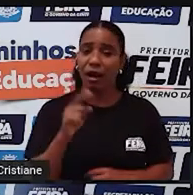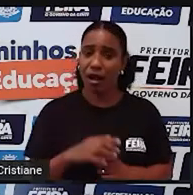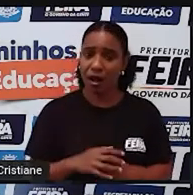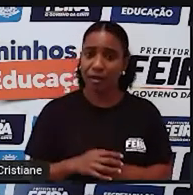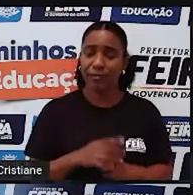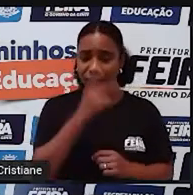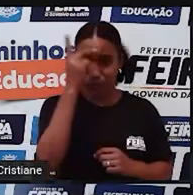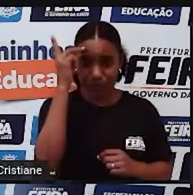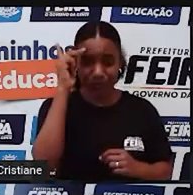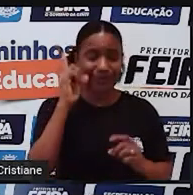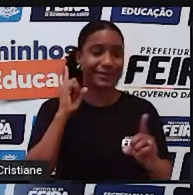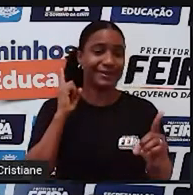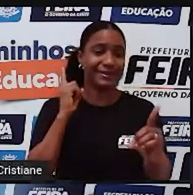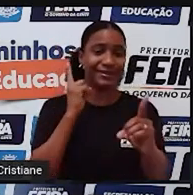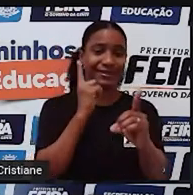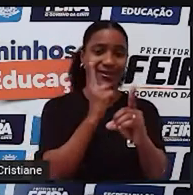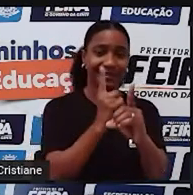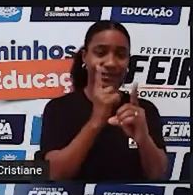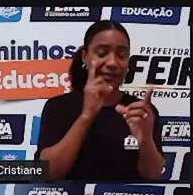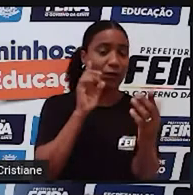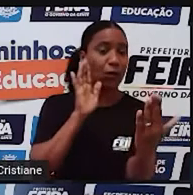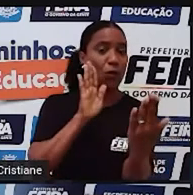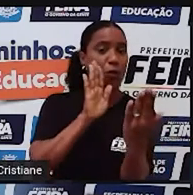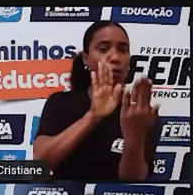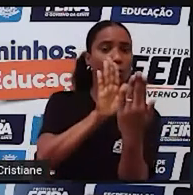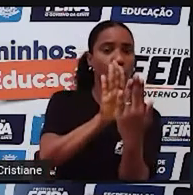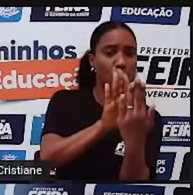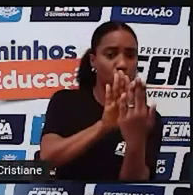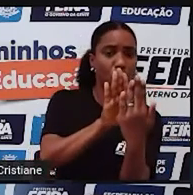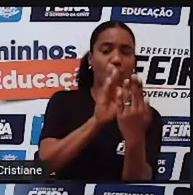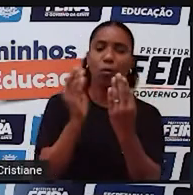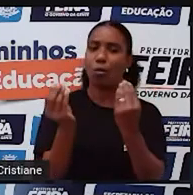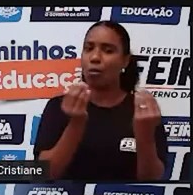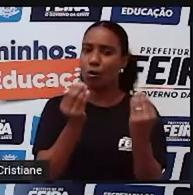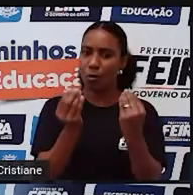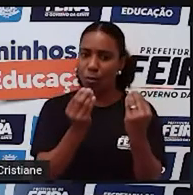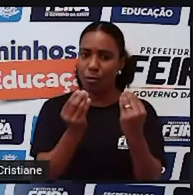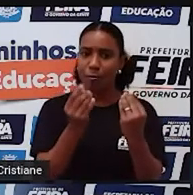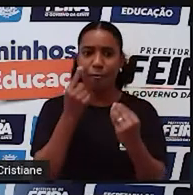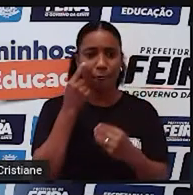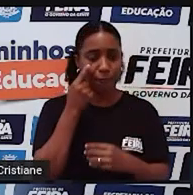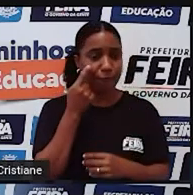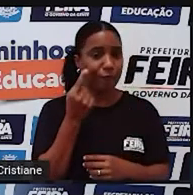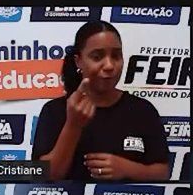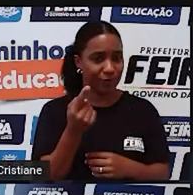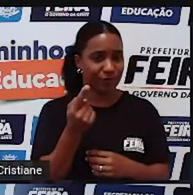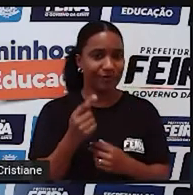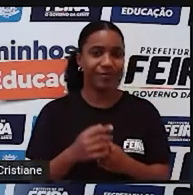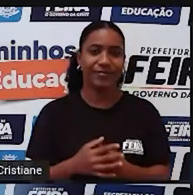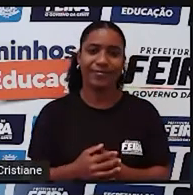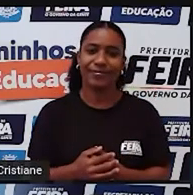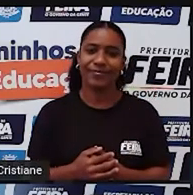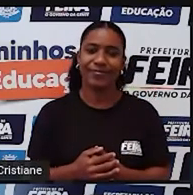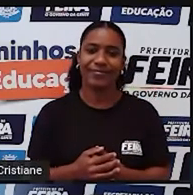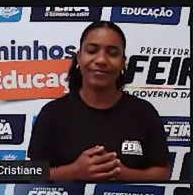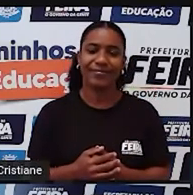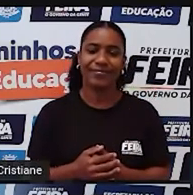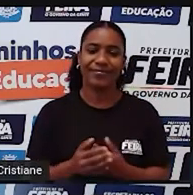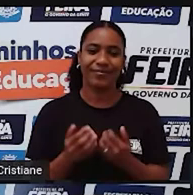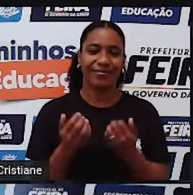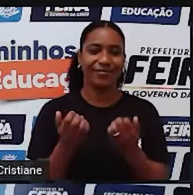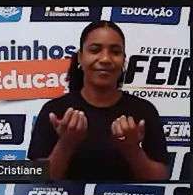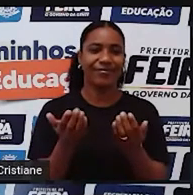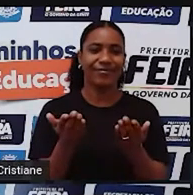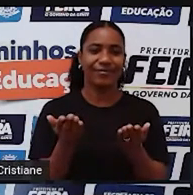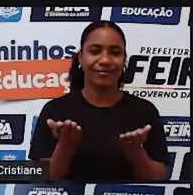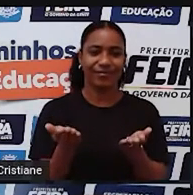nossa cultura. Observem como eles se cumprimentam. In English, put your hands together in